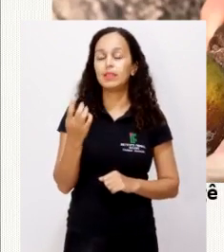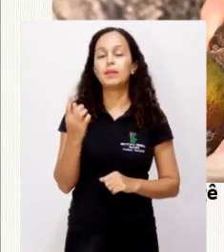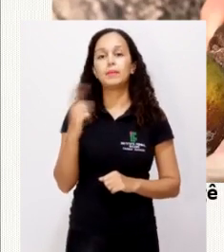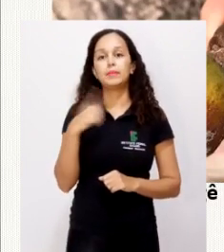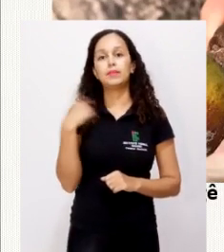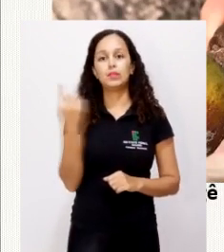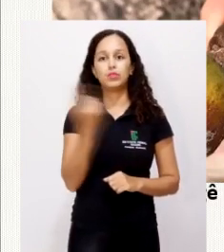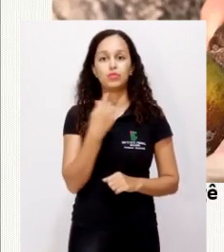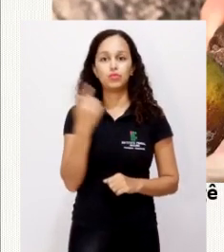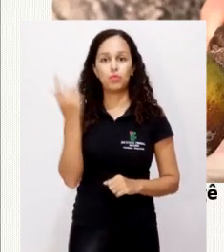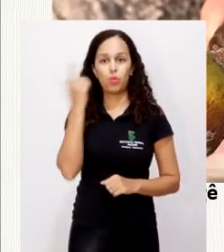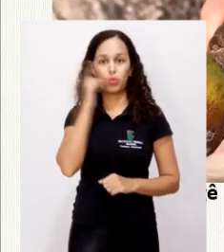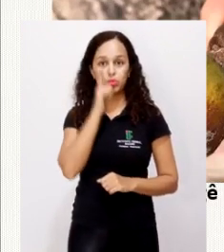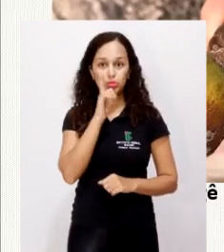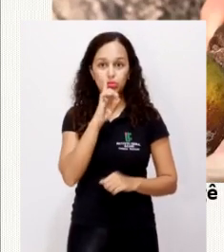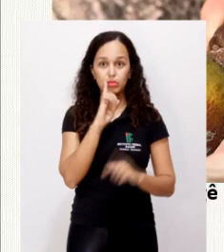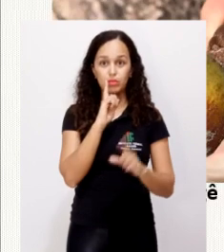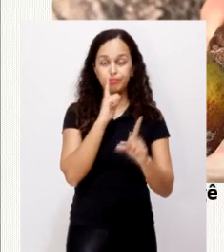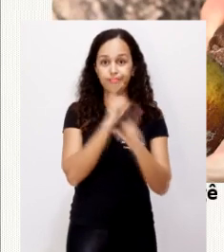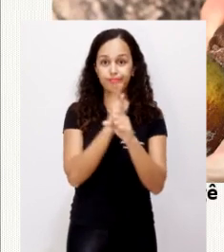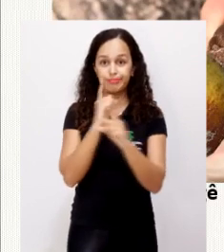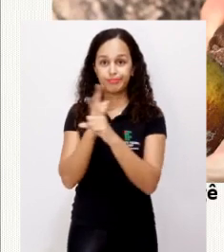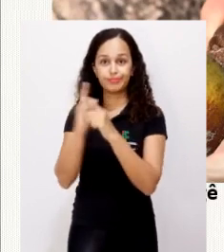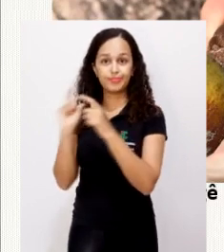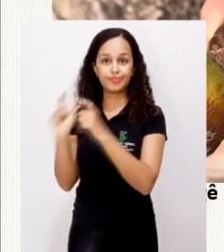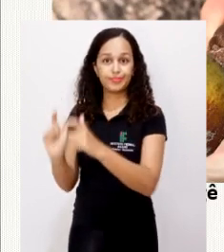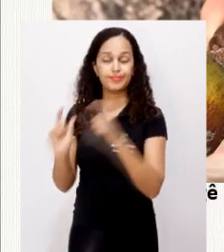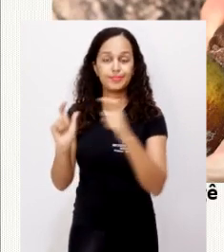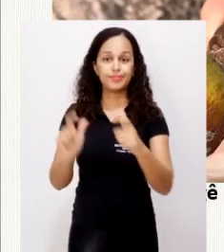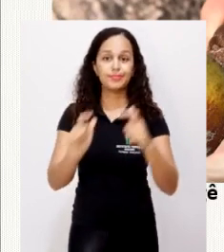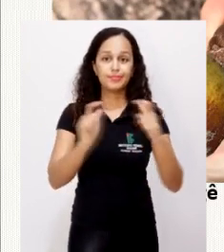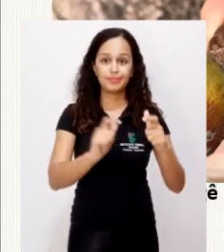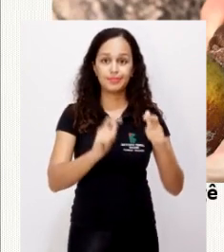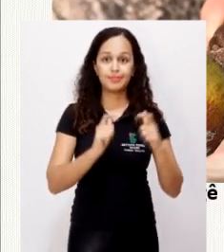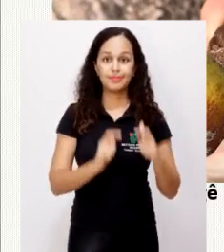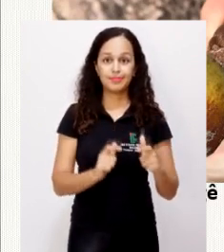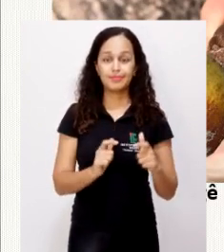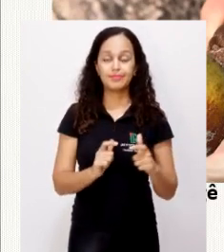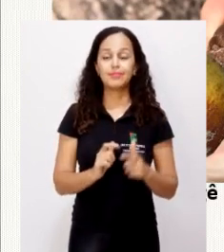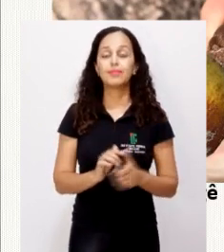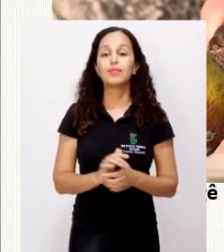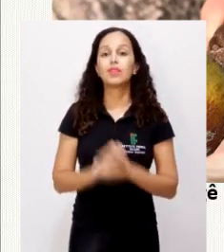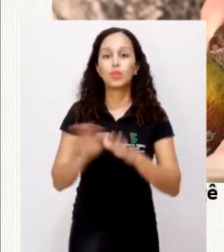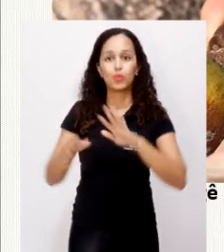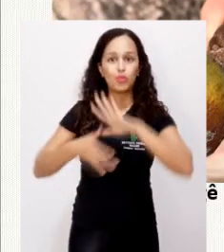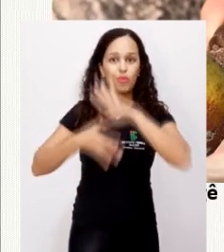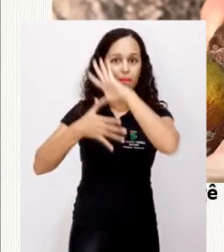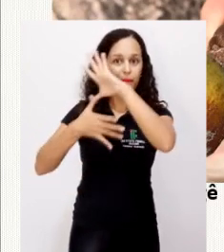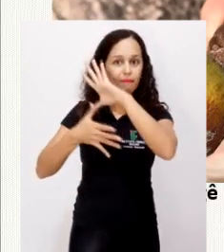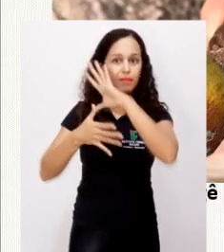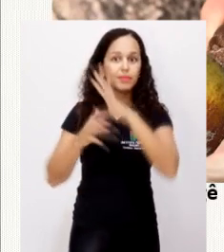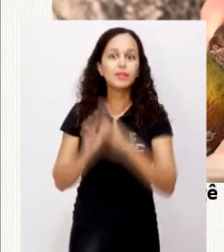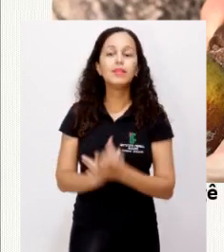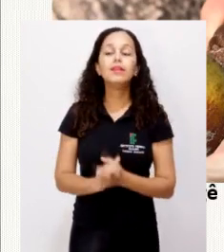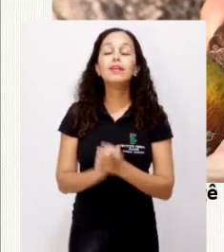para a gente conseguir identificar essas punks, né, nessas determinadas